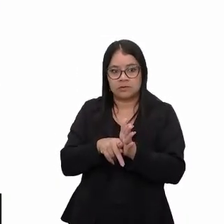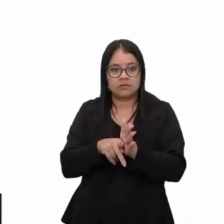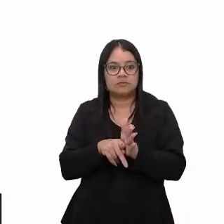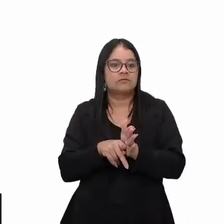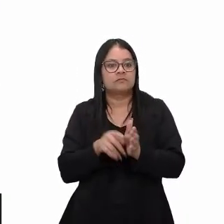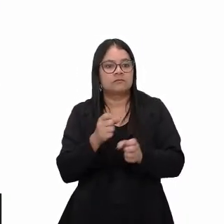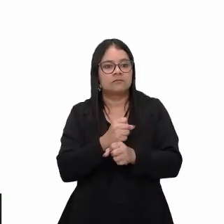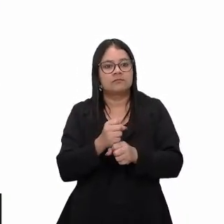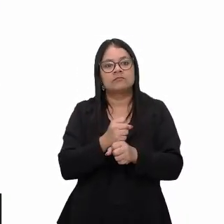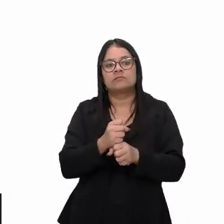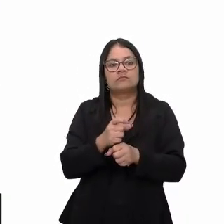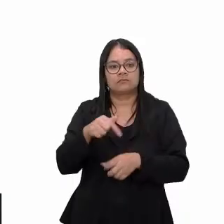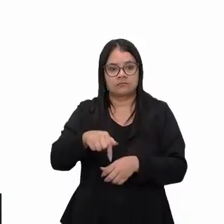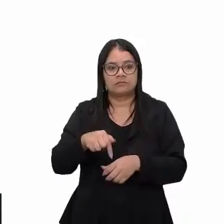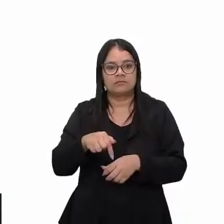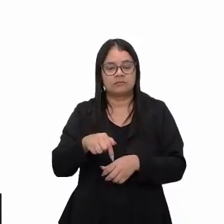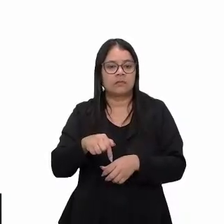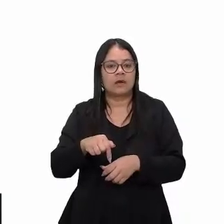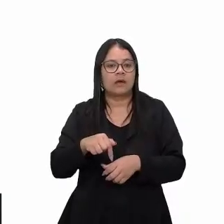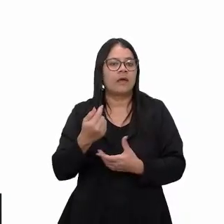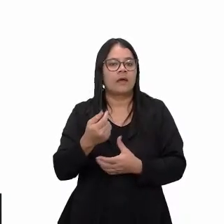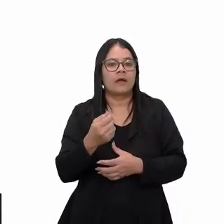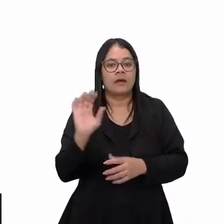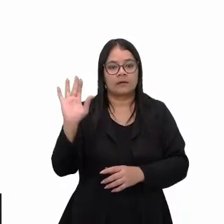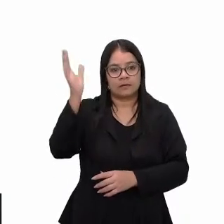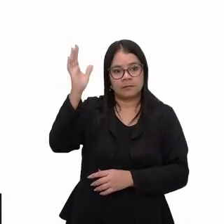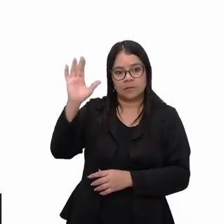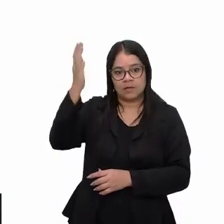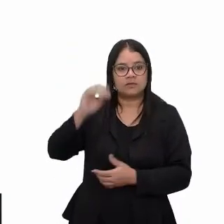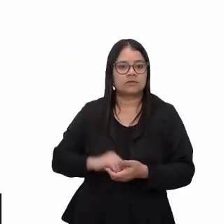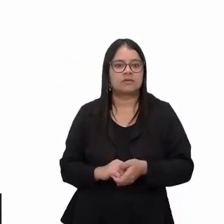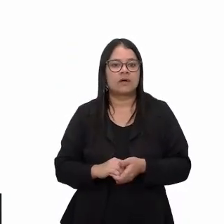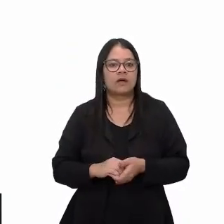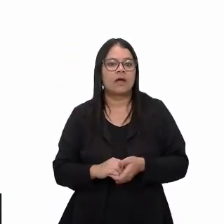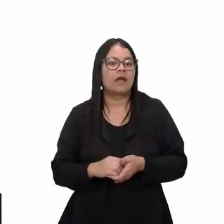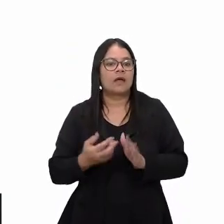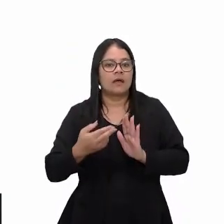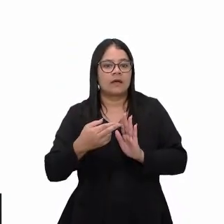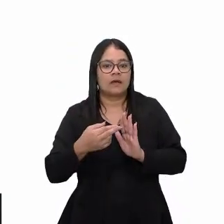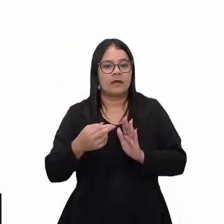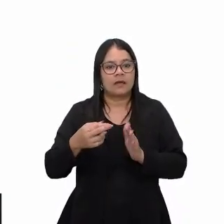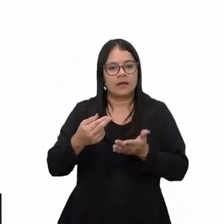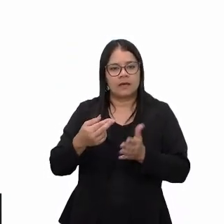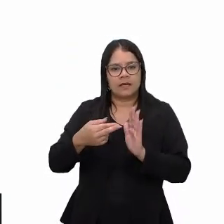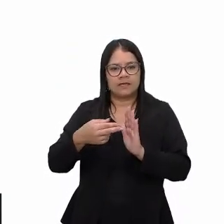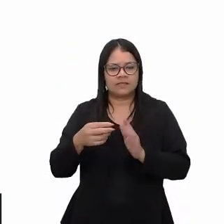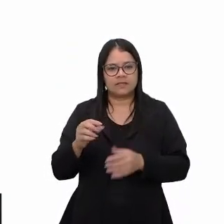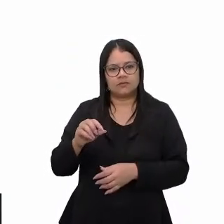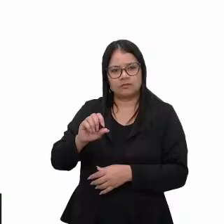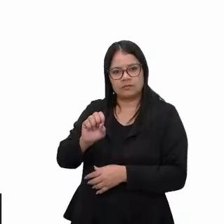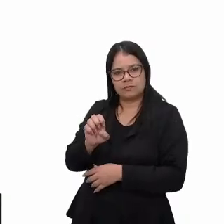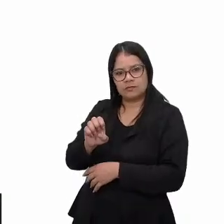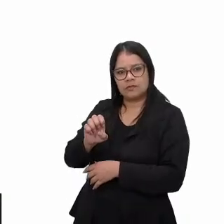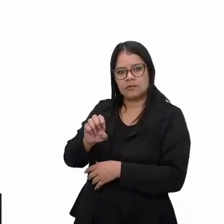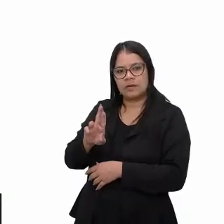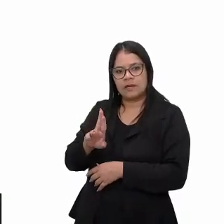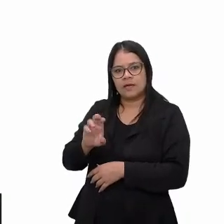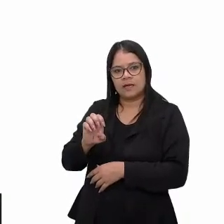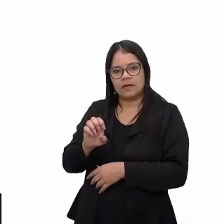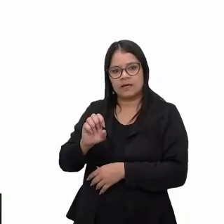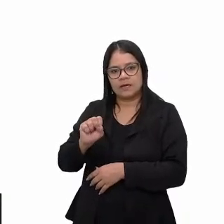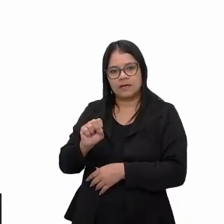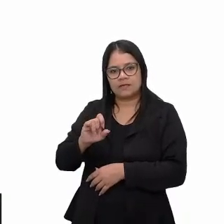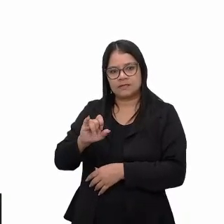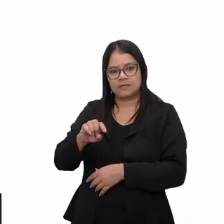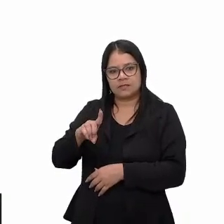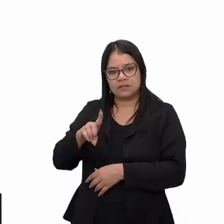mudanças climáticas, né? Esse agora está abarcando a temática de resíduos sólidos. Também temos previstos conservação da biodiversidade, preservação da